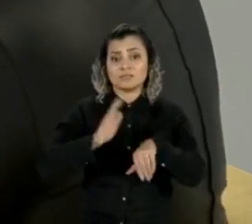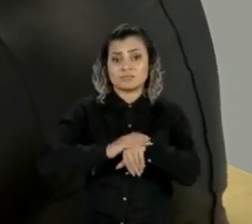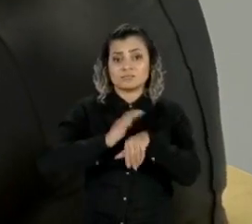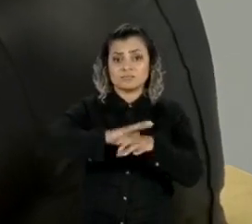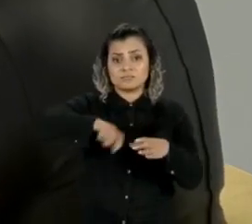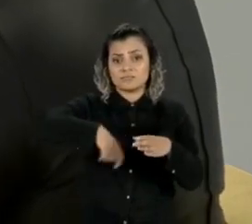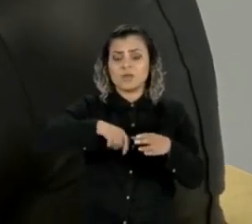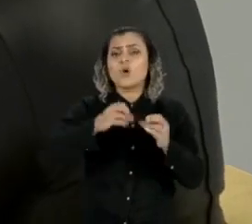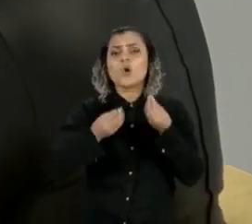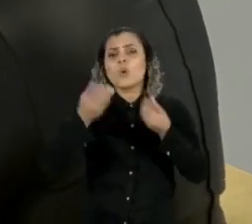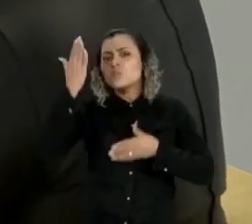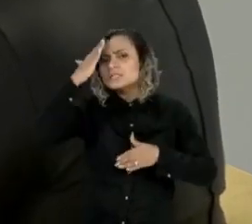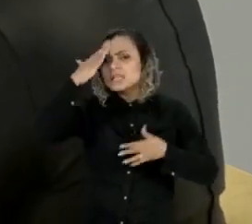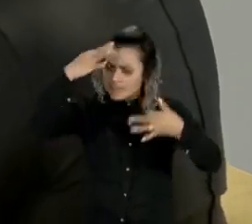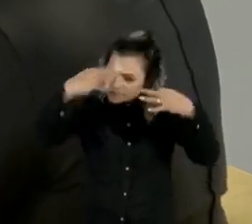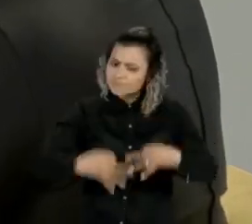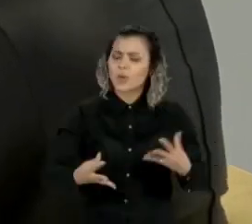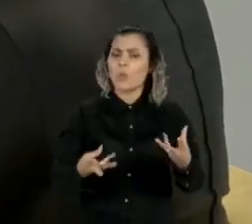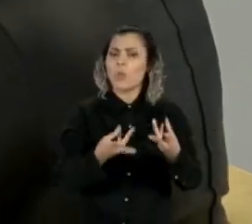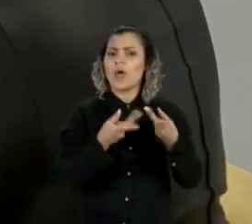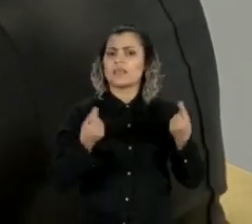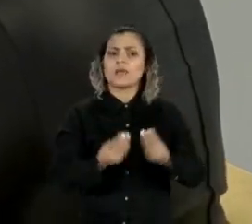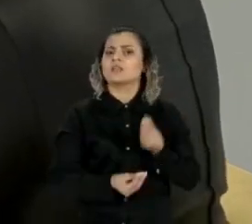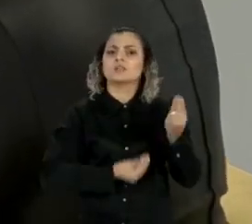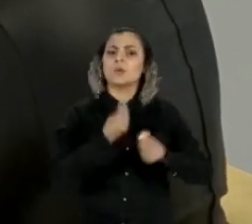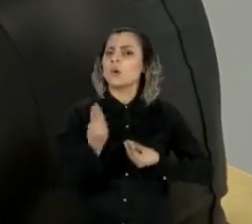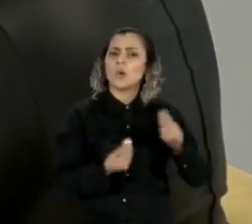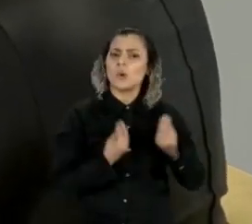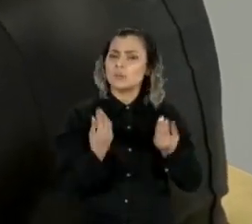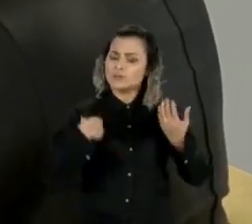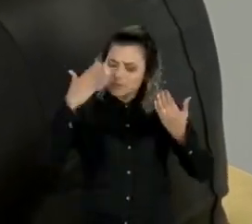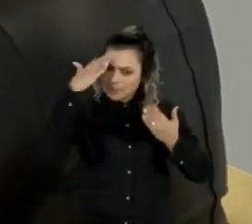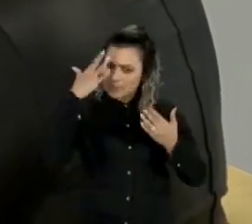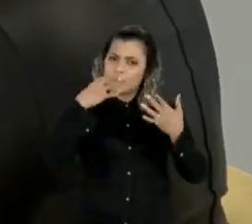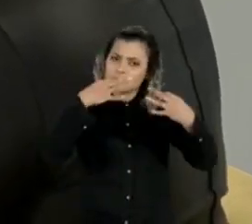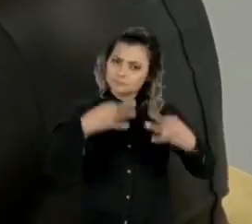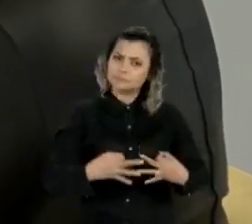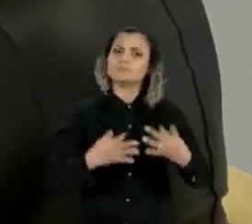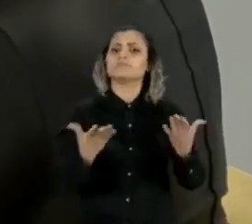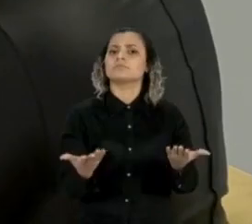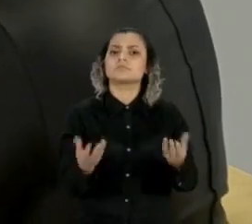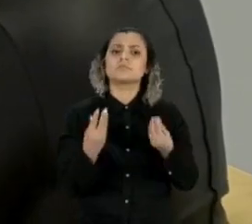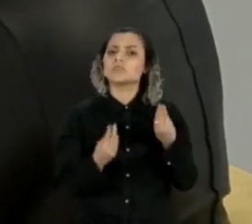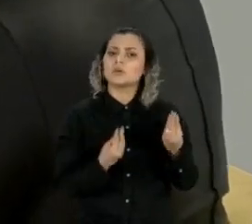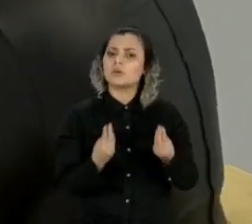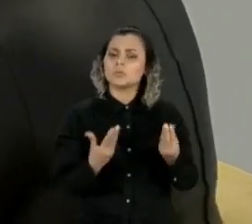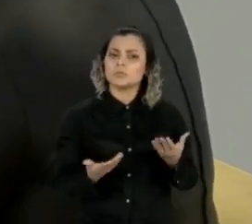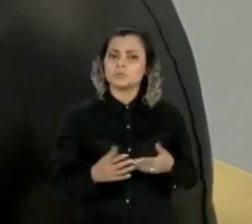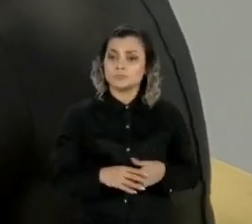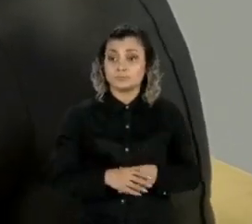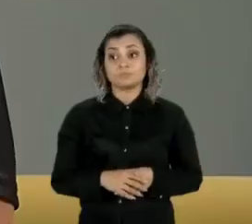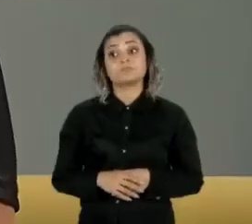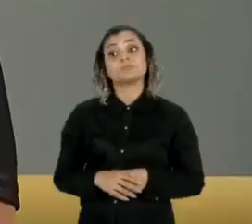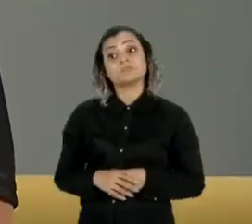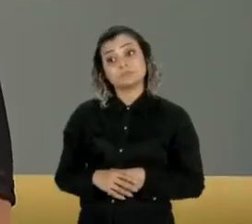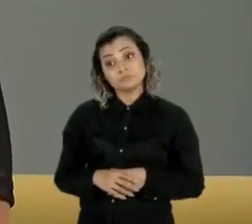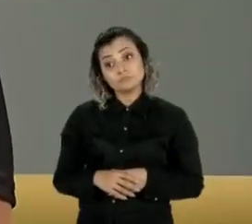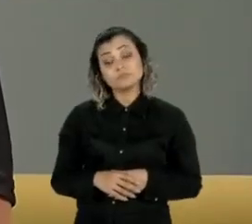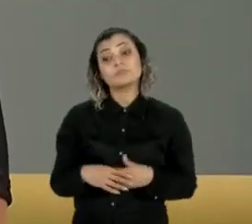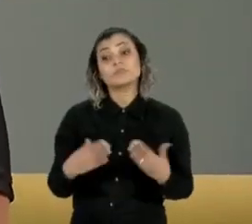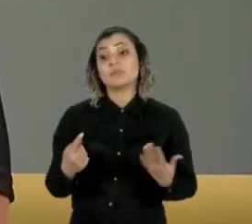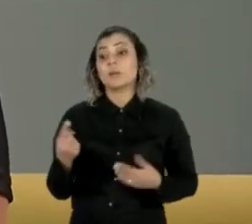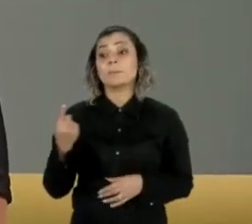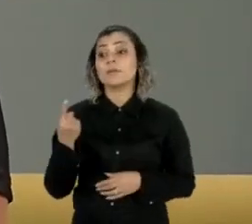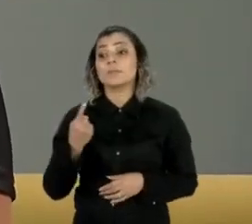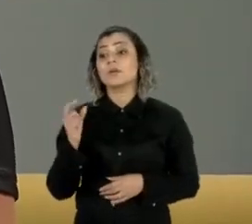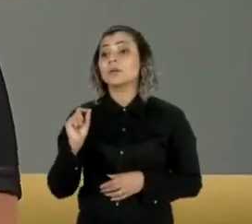que a gente garante que a gente tem um serviço com os padrões de higiene, sanitários e tudo mais? A primeira